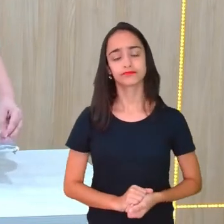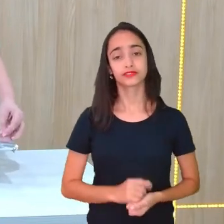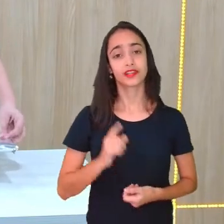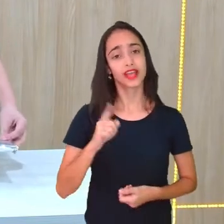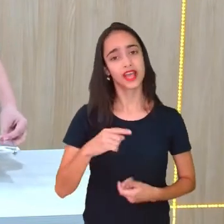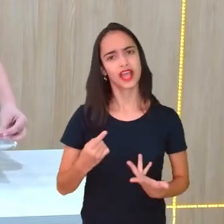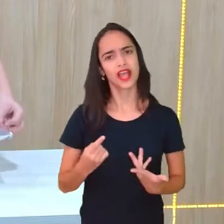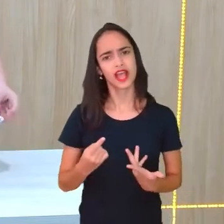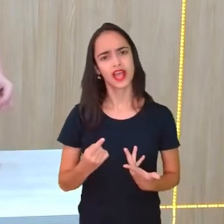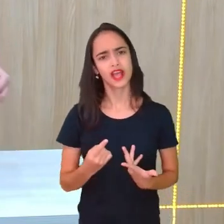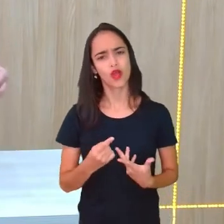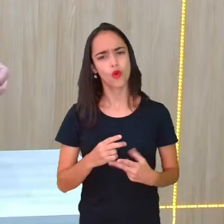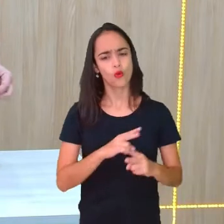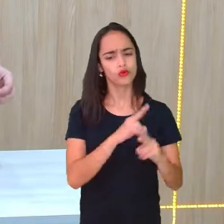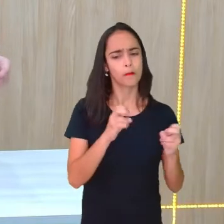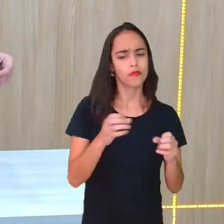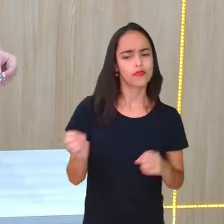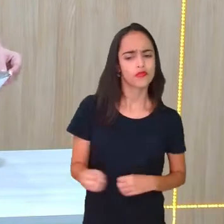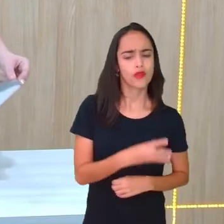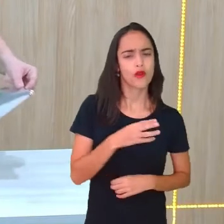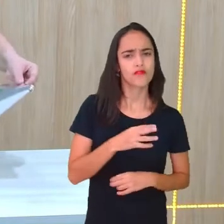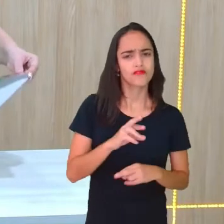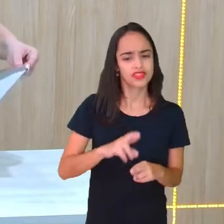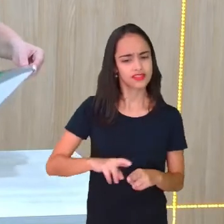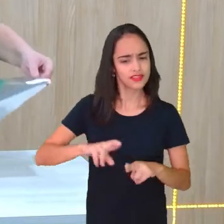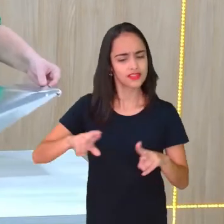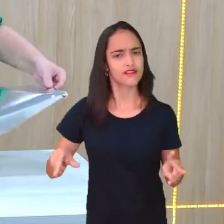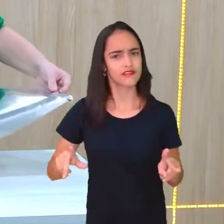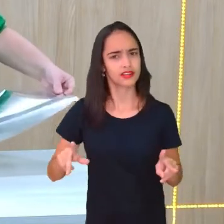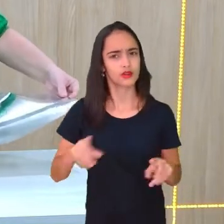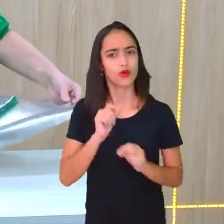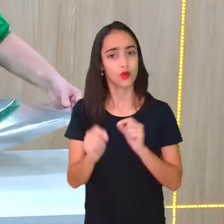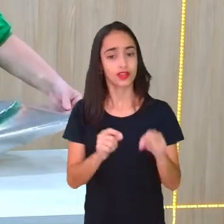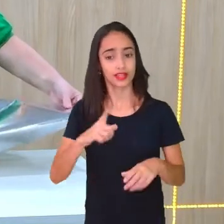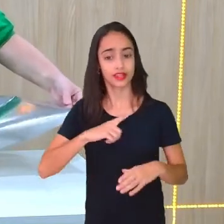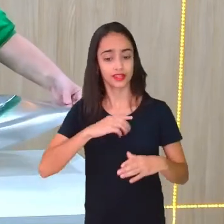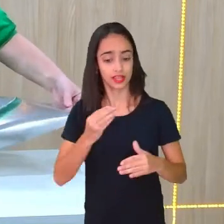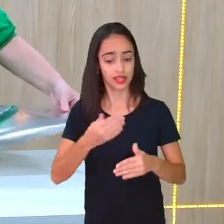quadro novo, um pouquinho diferente. O que é que eu tenho dentro desse saquinho aqui?